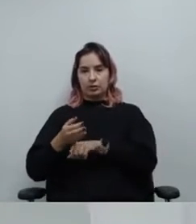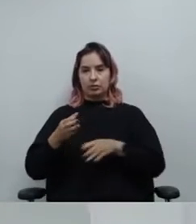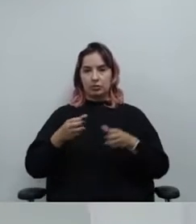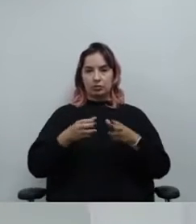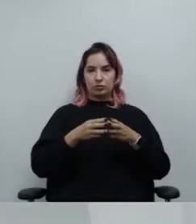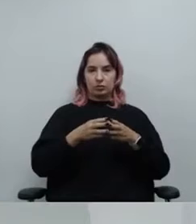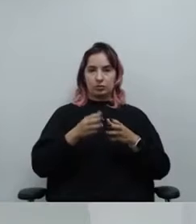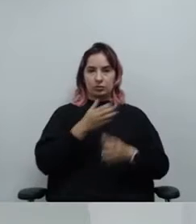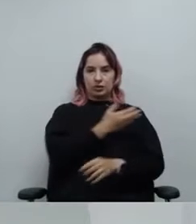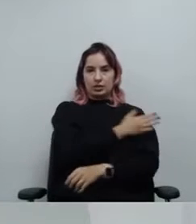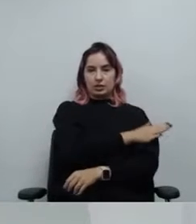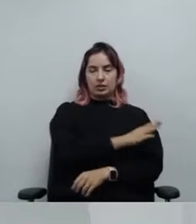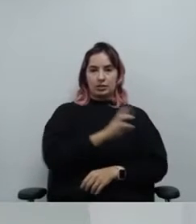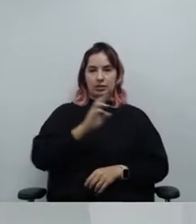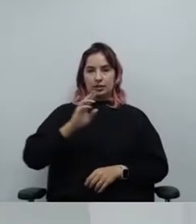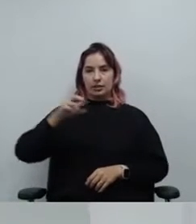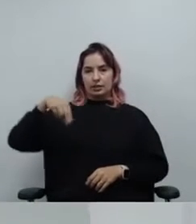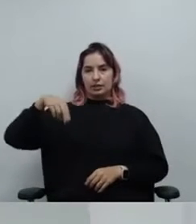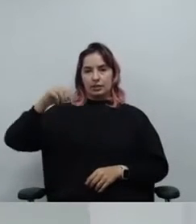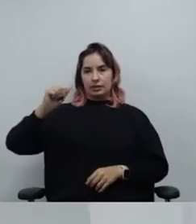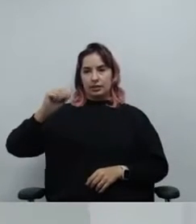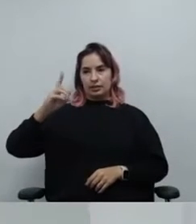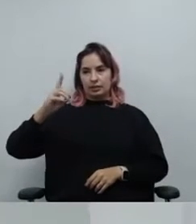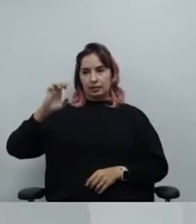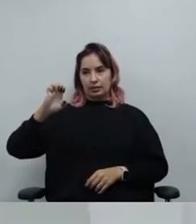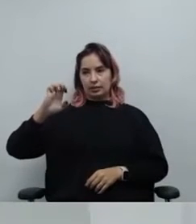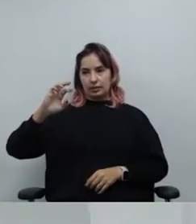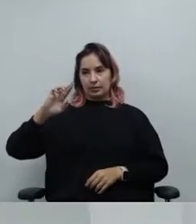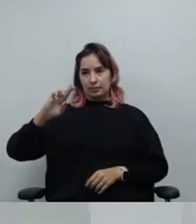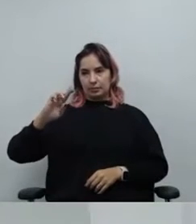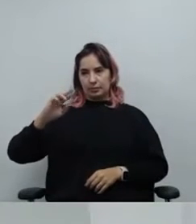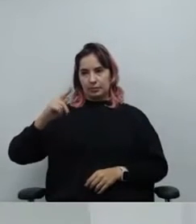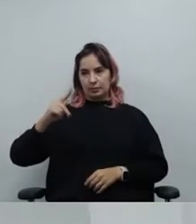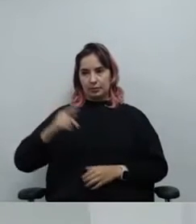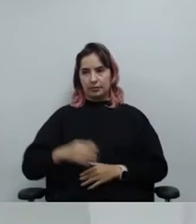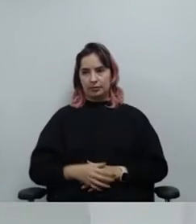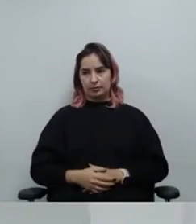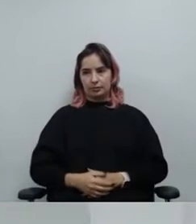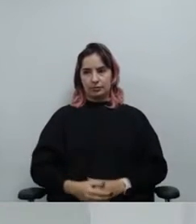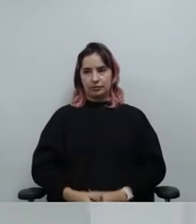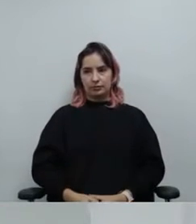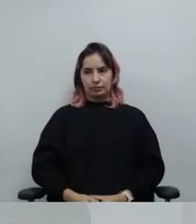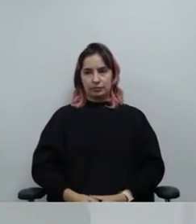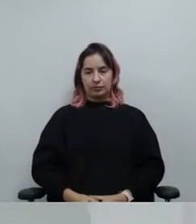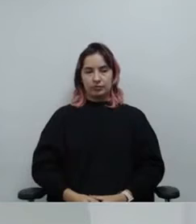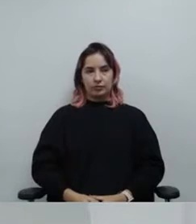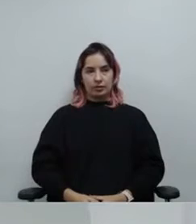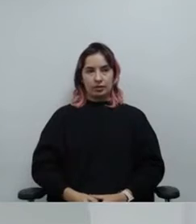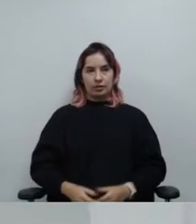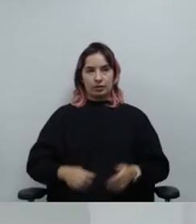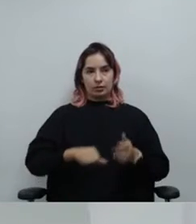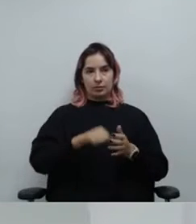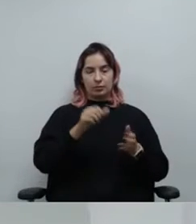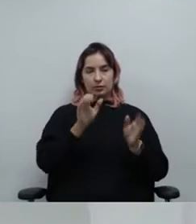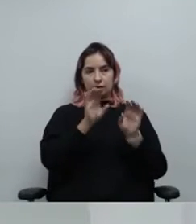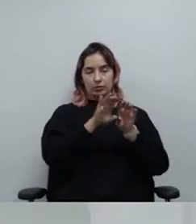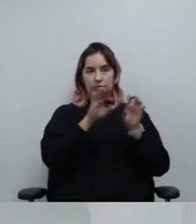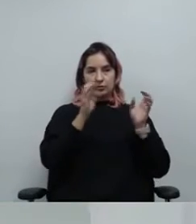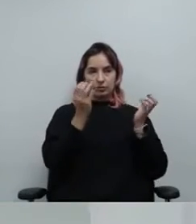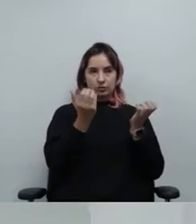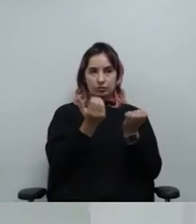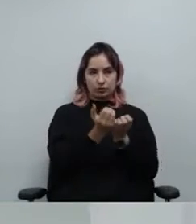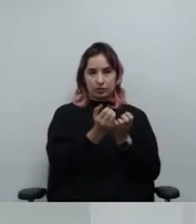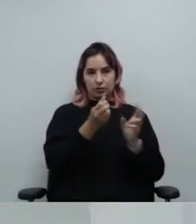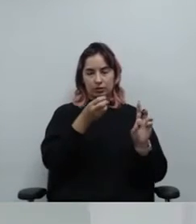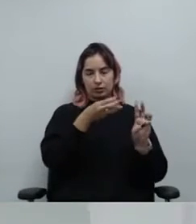Étnico-Racial da ANADEP. Estive em Brasília em março, no primeiro congresso da Frente